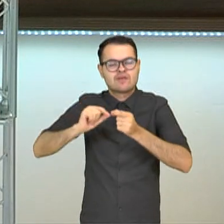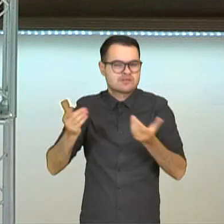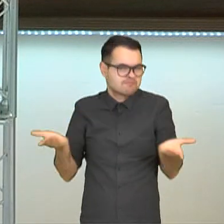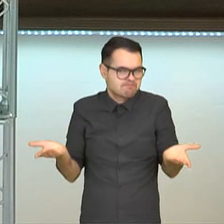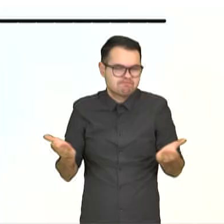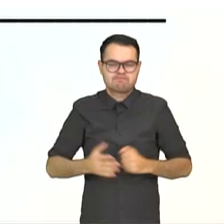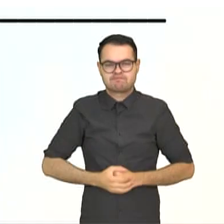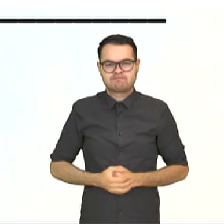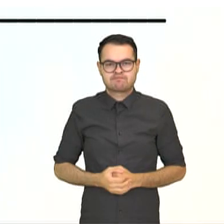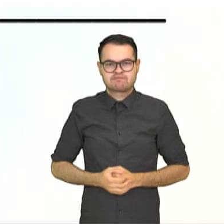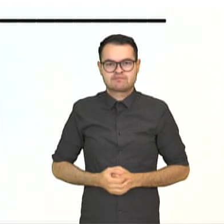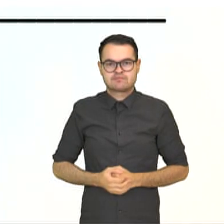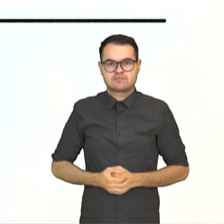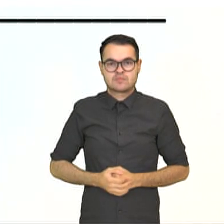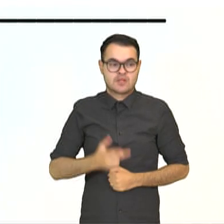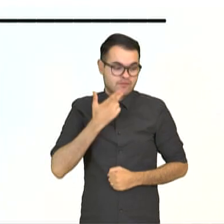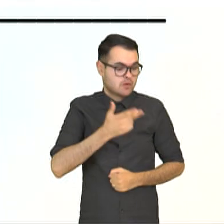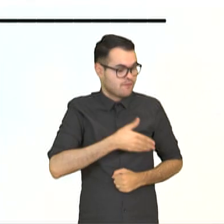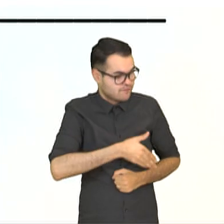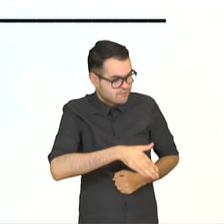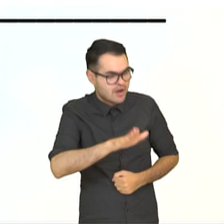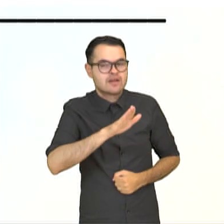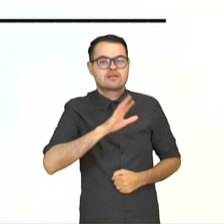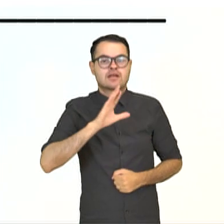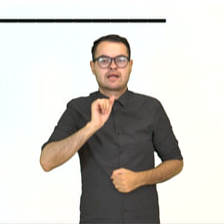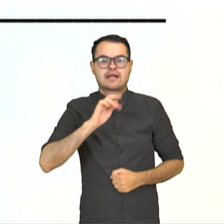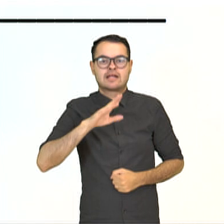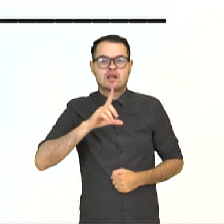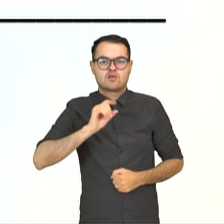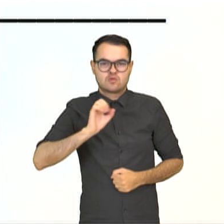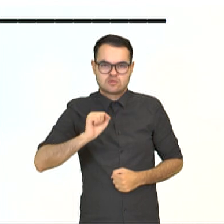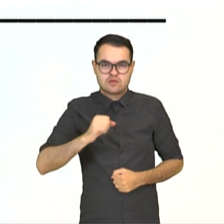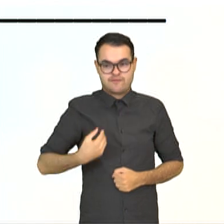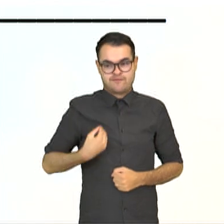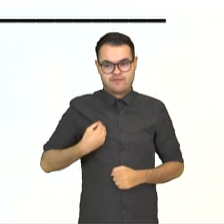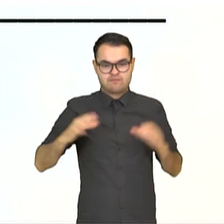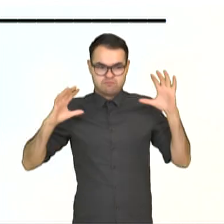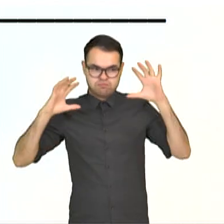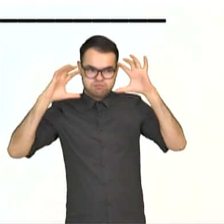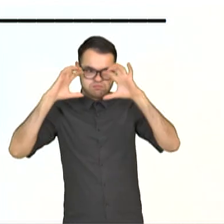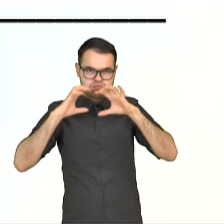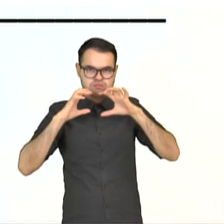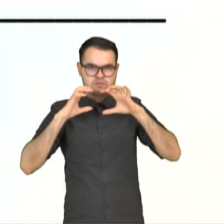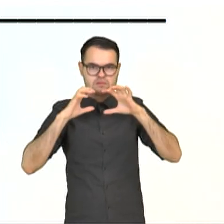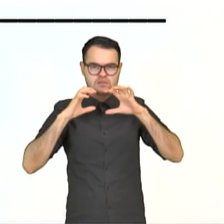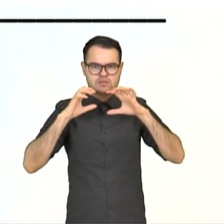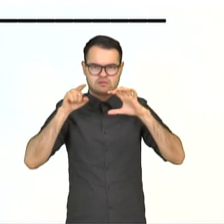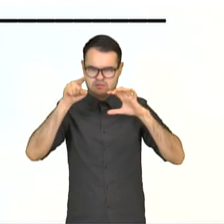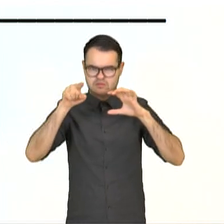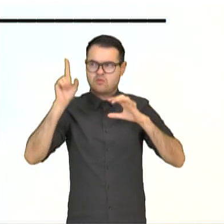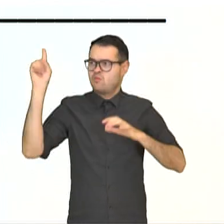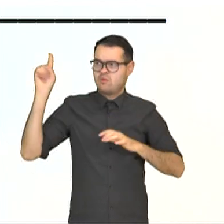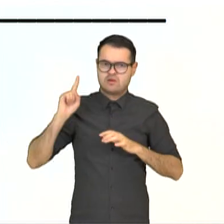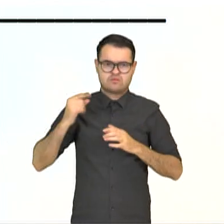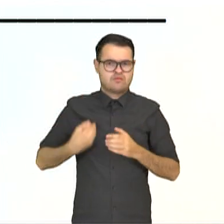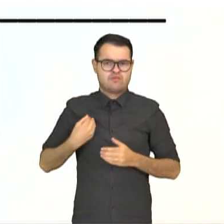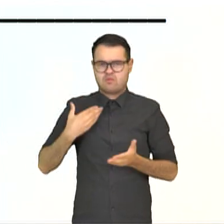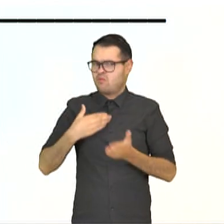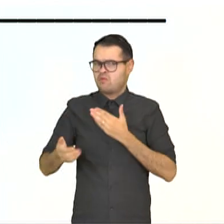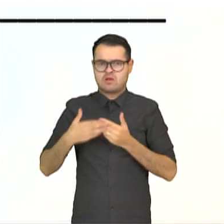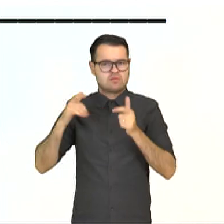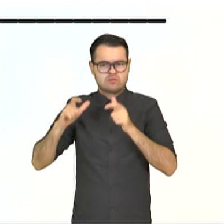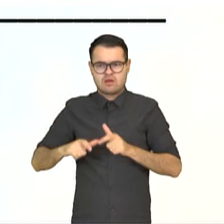Disse, vai Carlos, desses que vivem na sombra, O seu anjo pode viver onde quiser. Pode